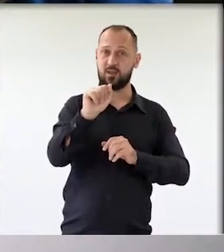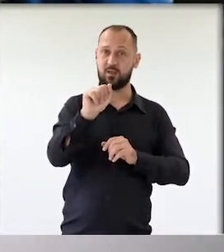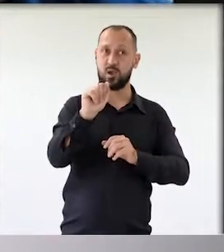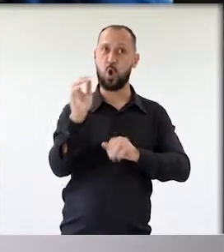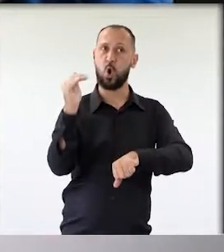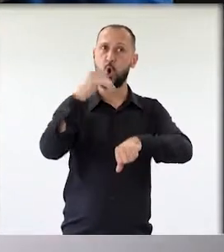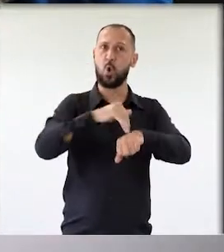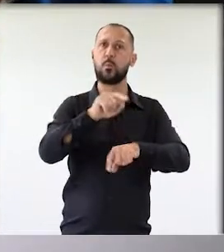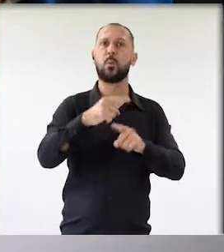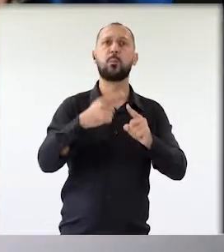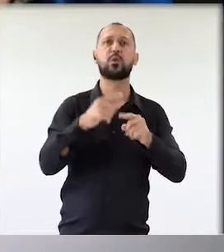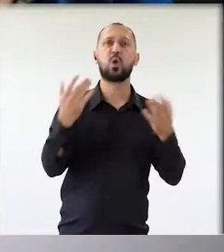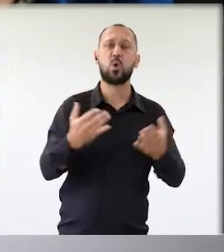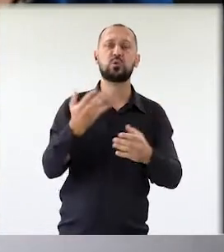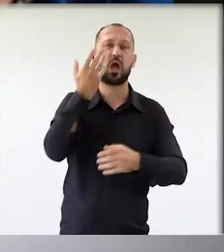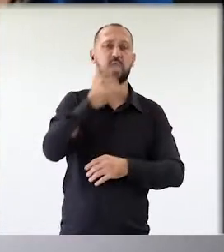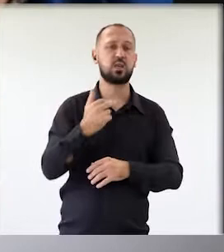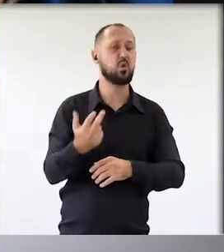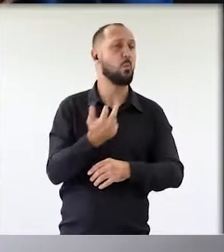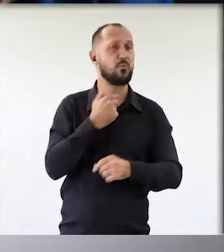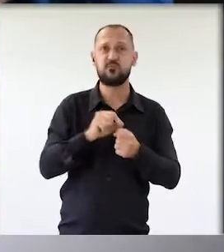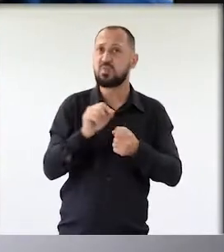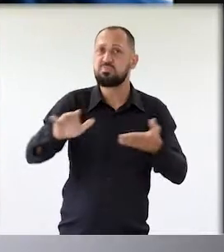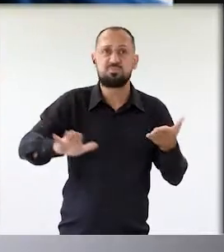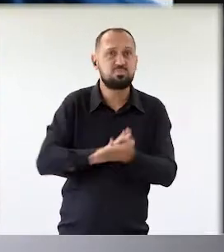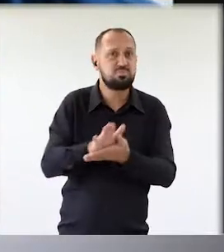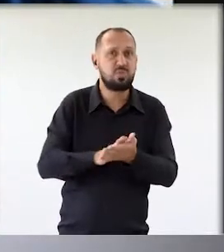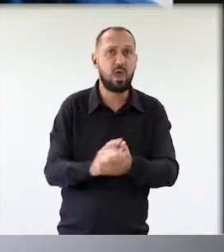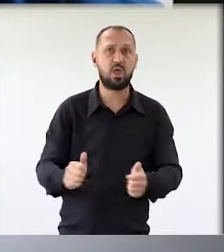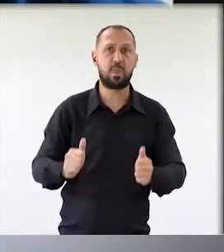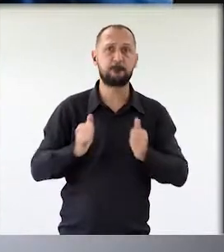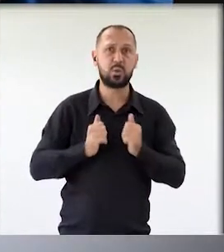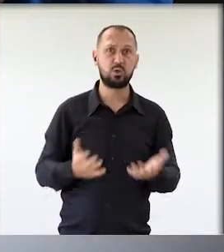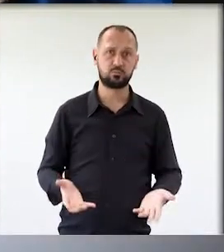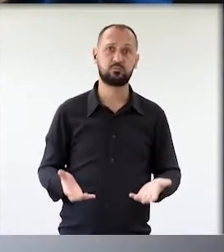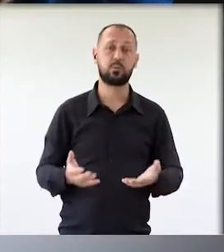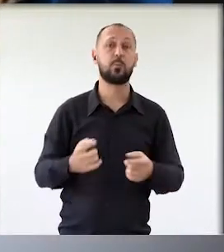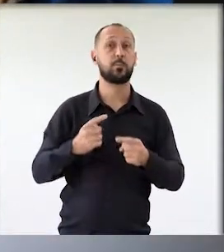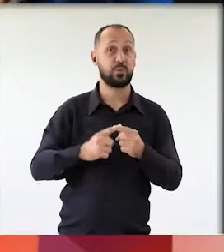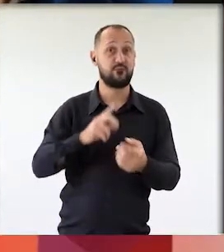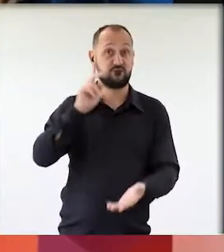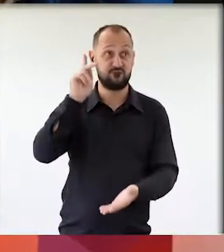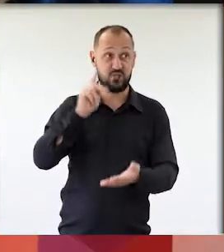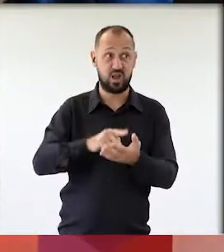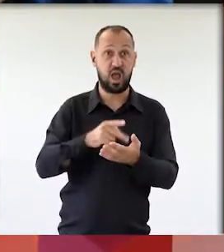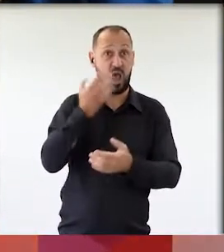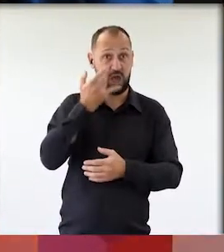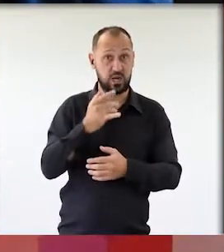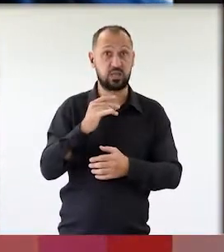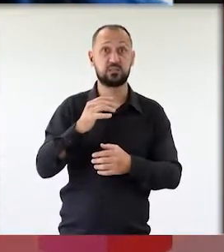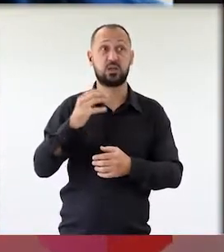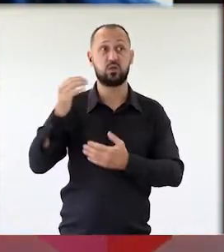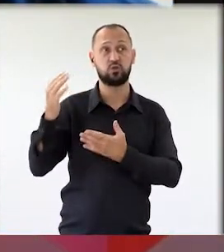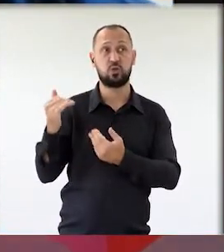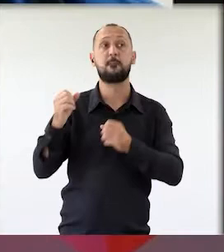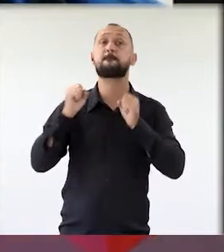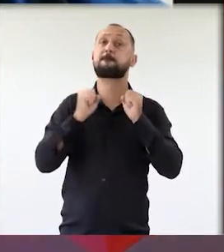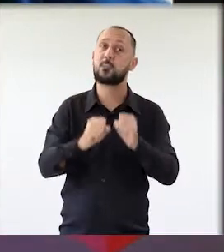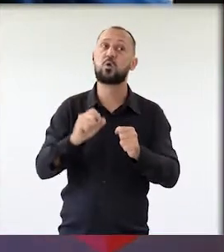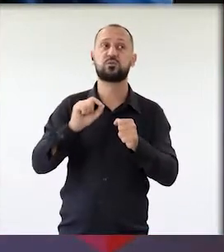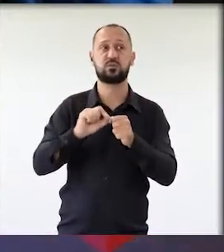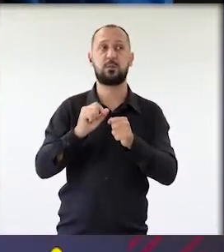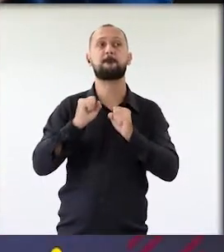Criança e do Adolescente, no sentido de que crianças hoje em dia não pode fazer nada. Mas a verdade é que a criança,